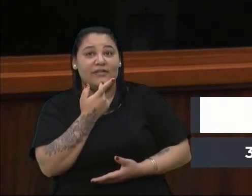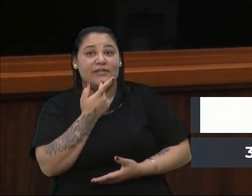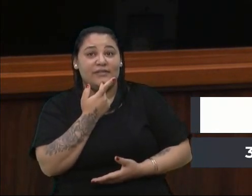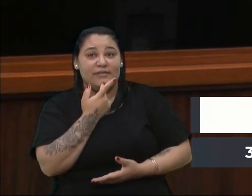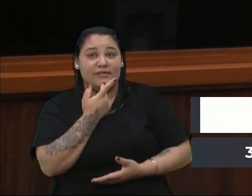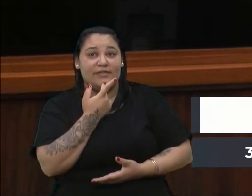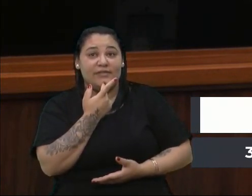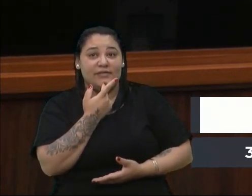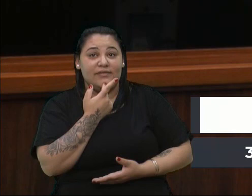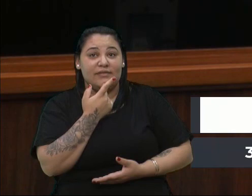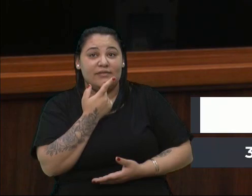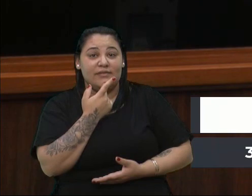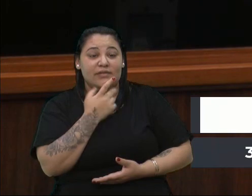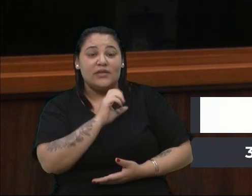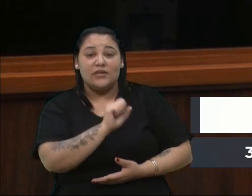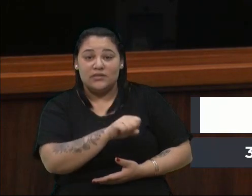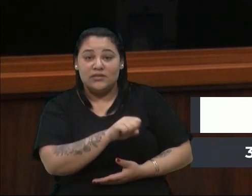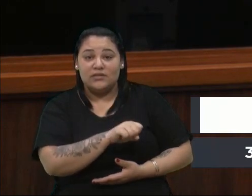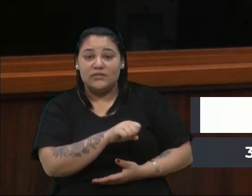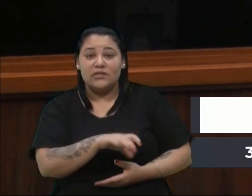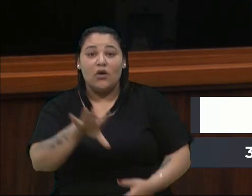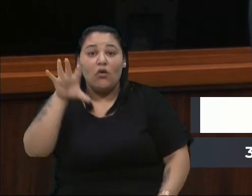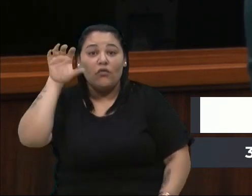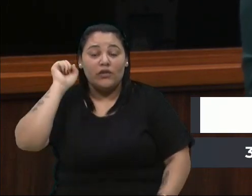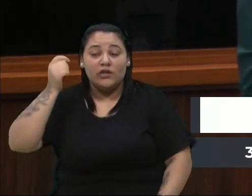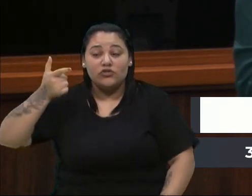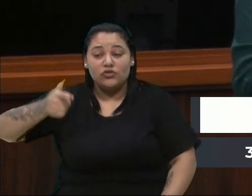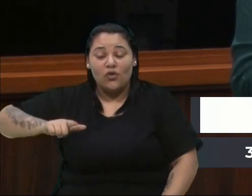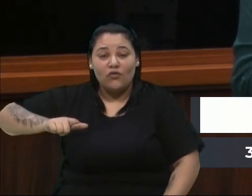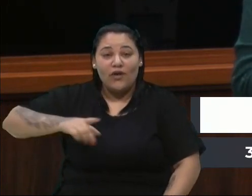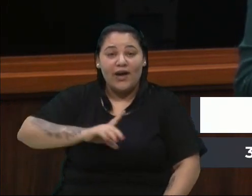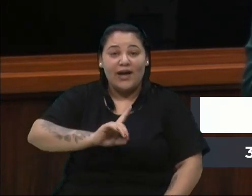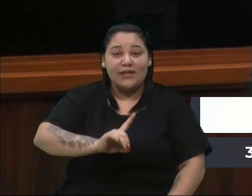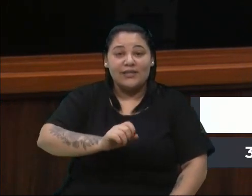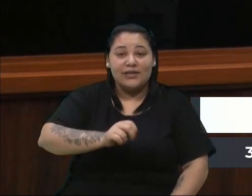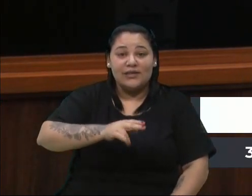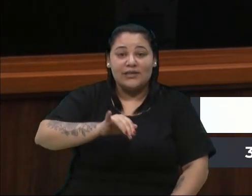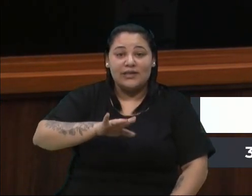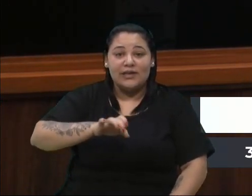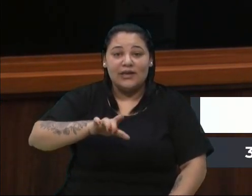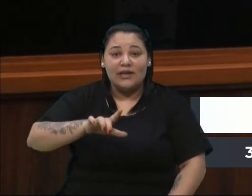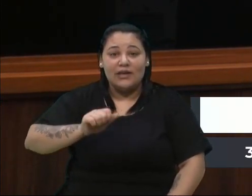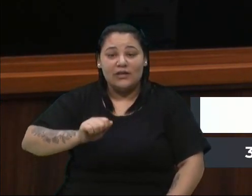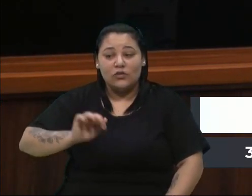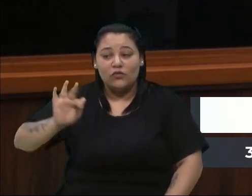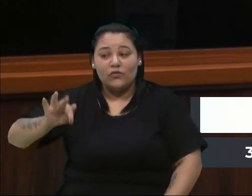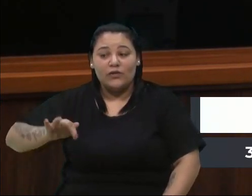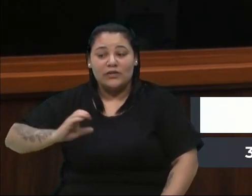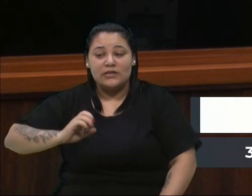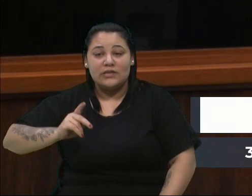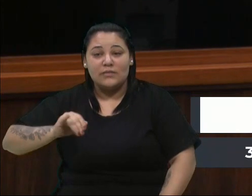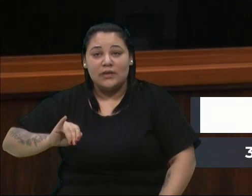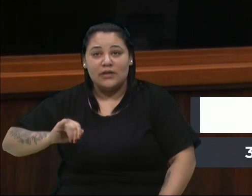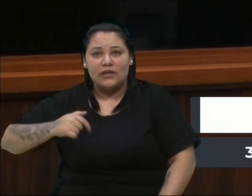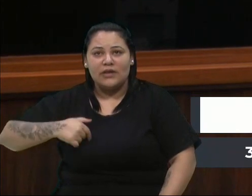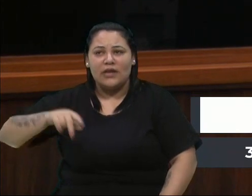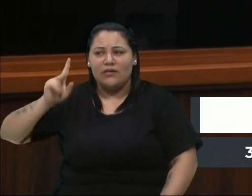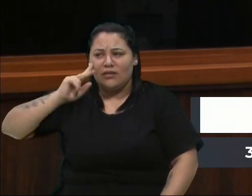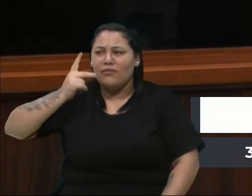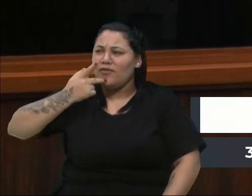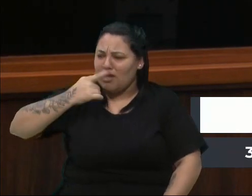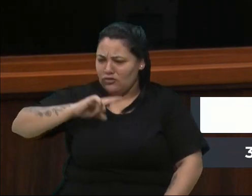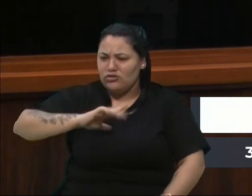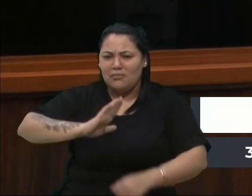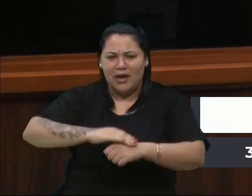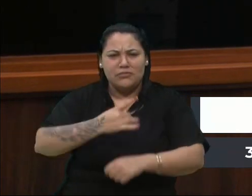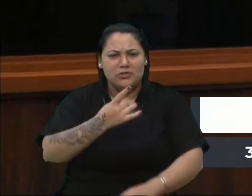provavelmente ela seria ouvida novamente. Eu lembro, que eu falei que eu tinha mais umas 18 perguntas